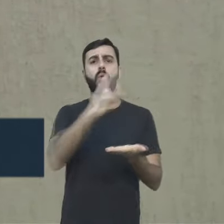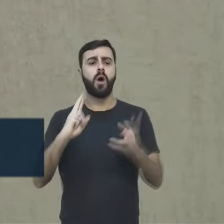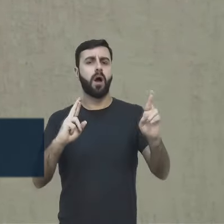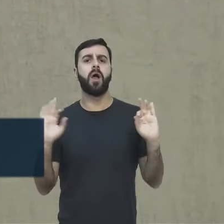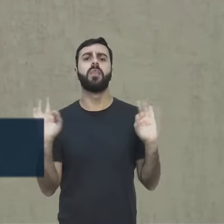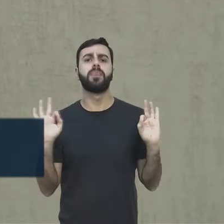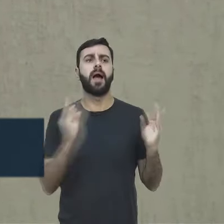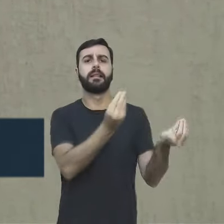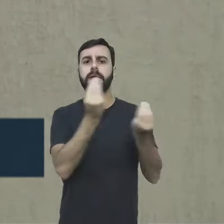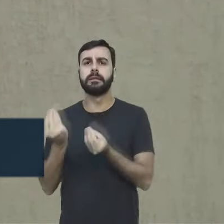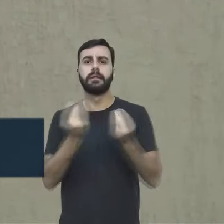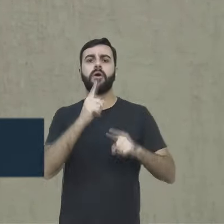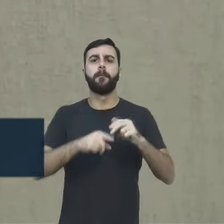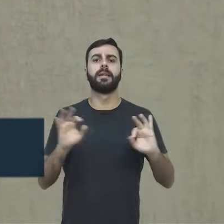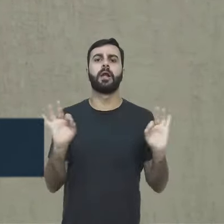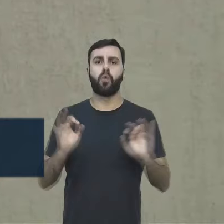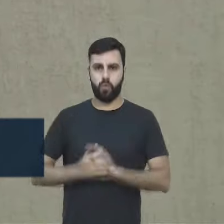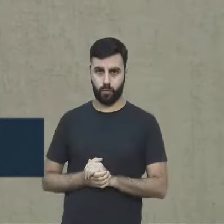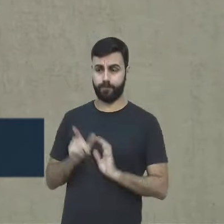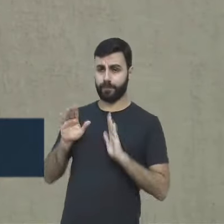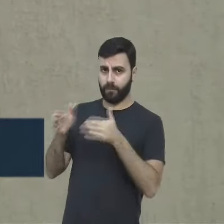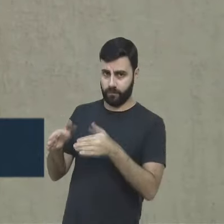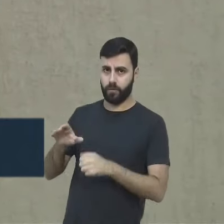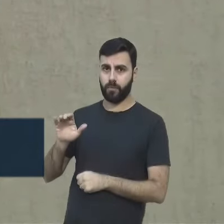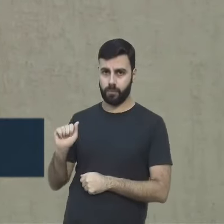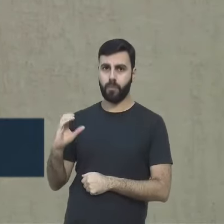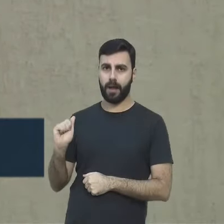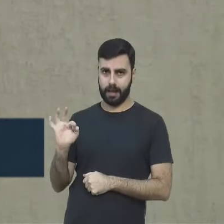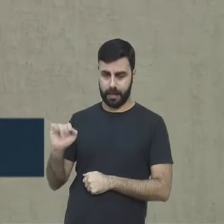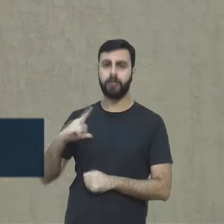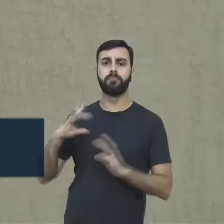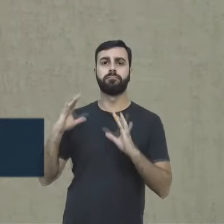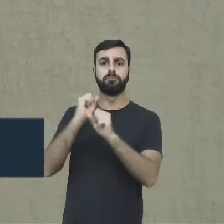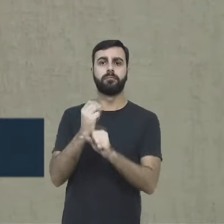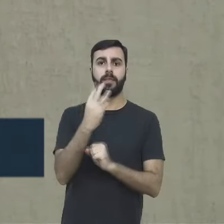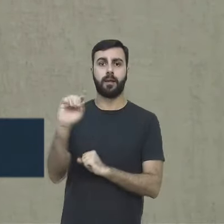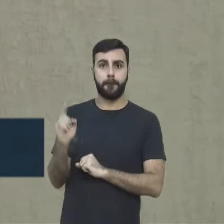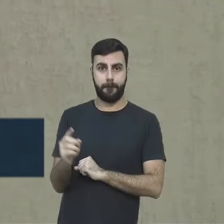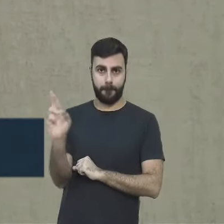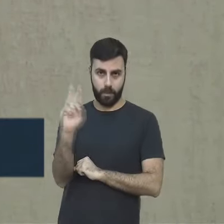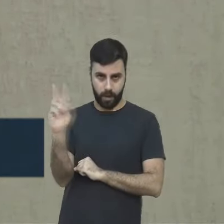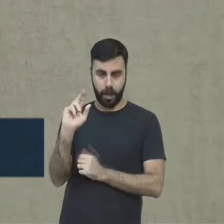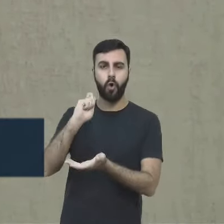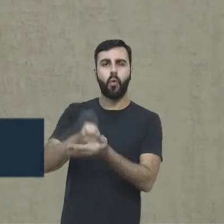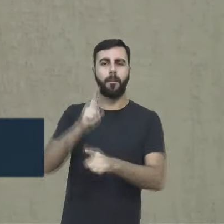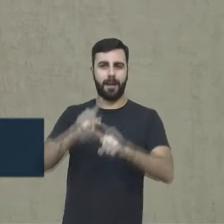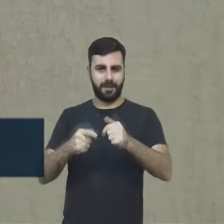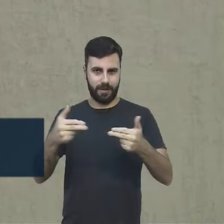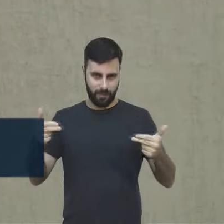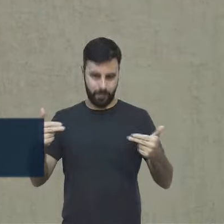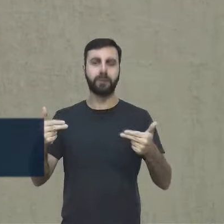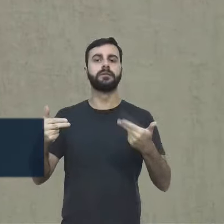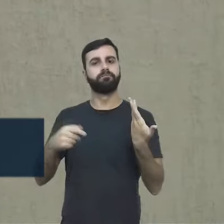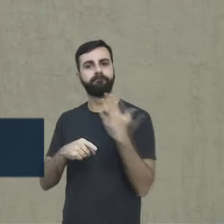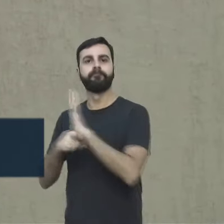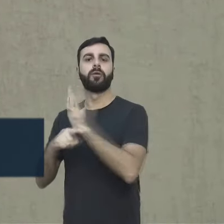fez a entrega dos equipamentos da Cat a reportagem do Viçosa notícias tentou entrar em contato com a diretoria de Meio Ambiente da Prefeitura